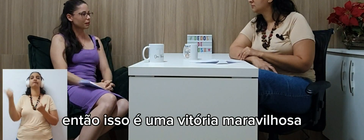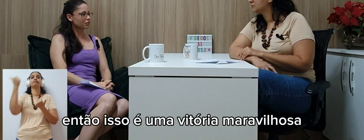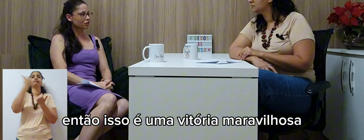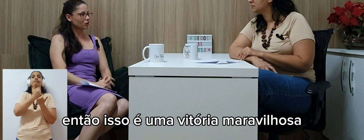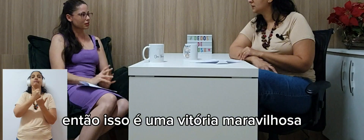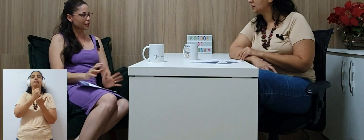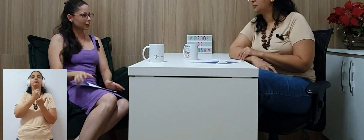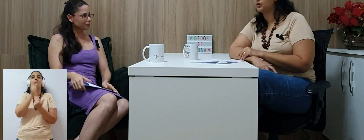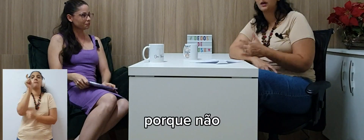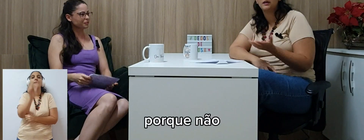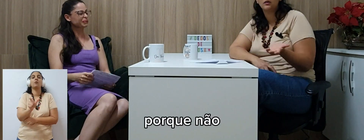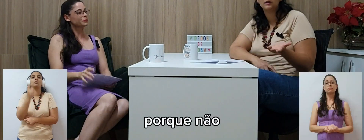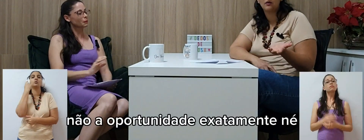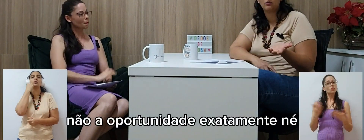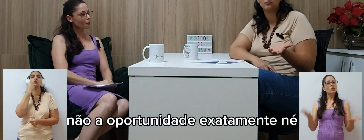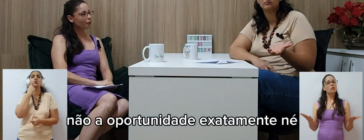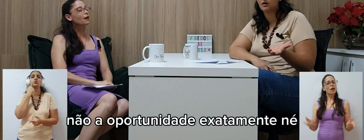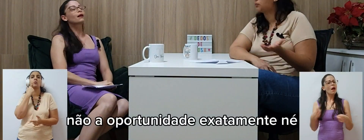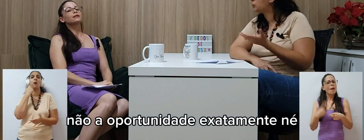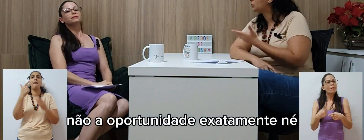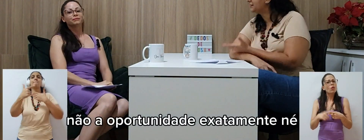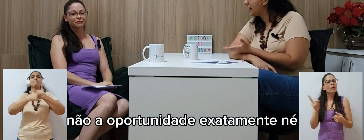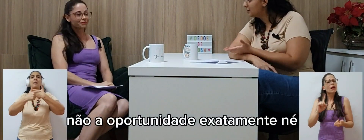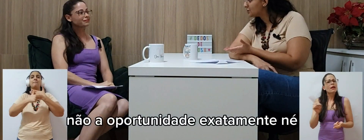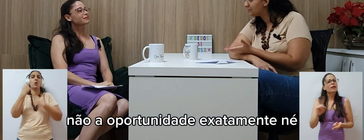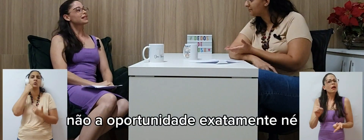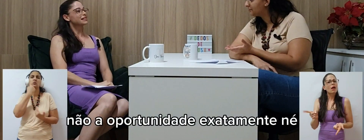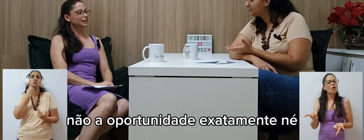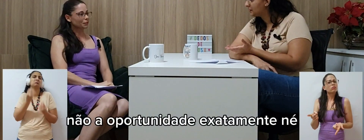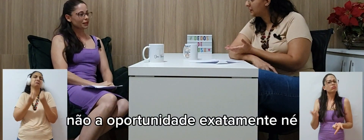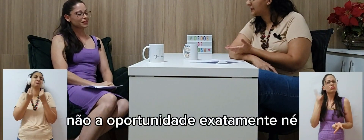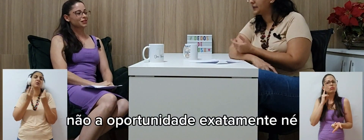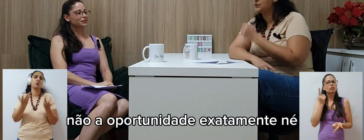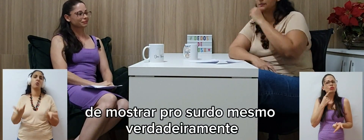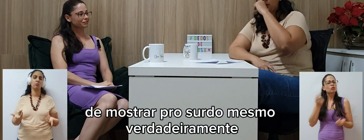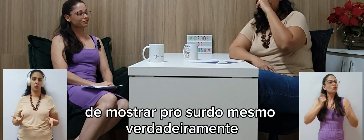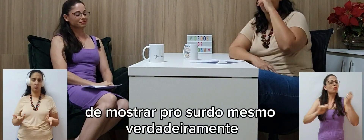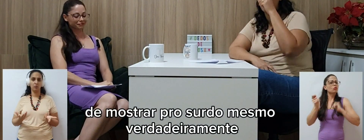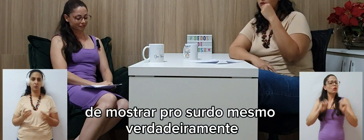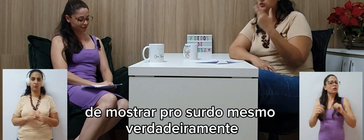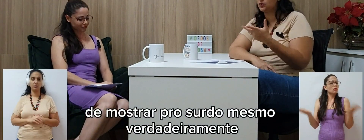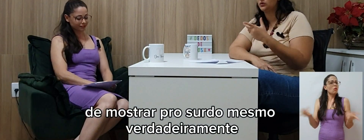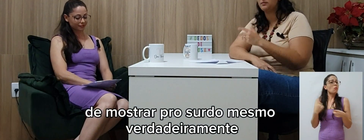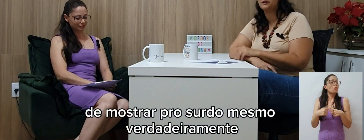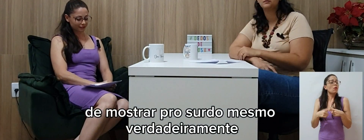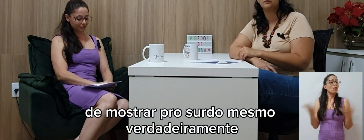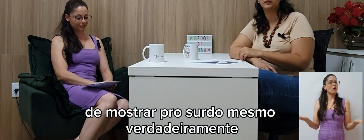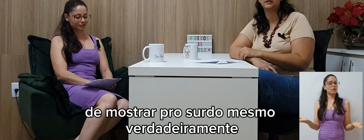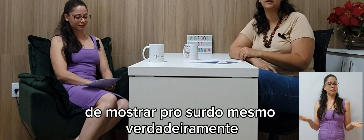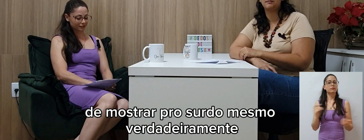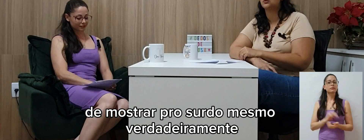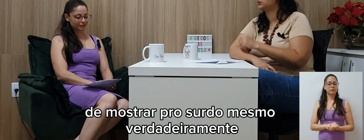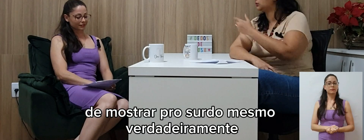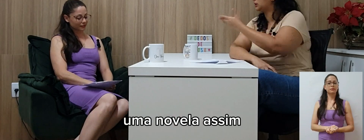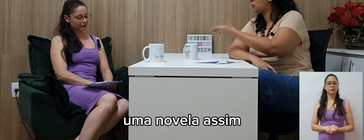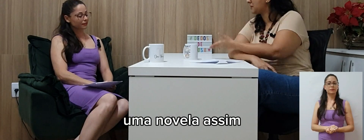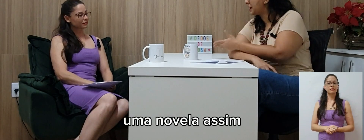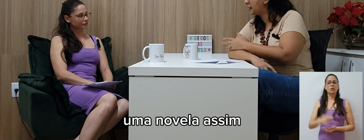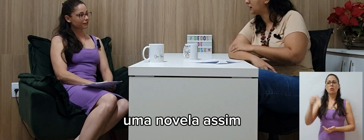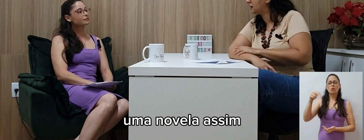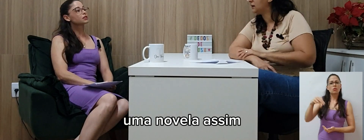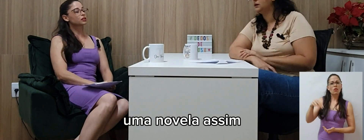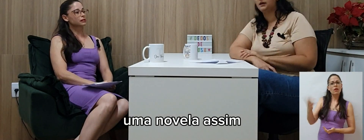vitória maravilhosa. Né? Por que não dar a oportunidade? Exatamente. Né, de mostrar para o surdo mesmo, verdadeiramente, em